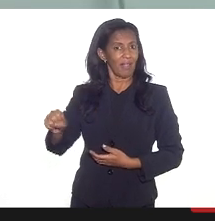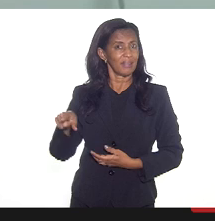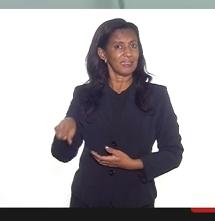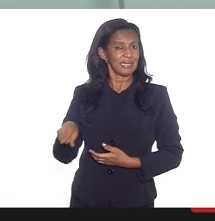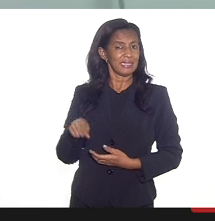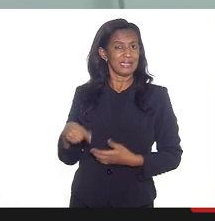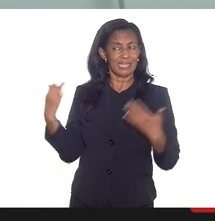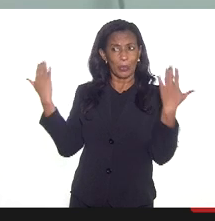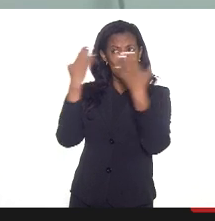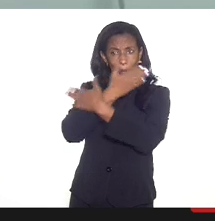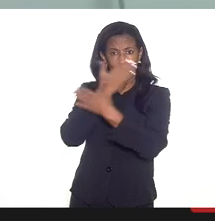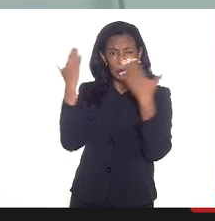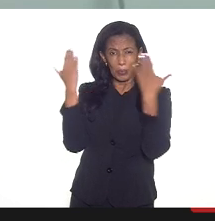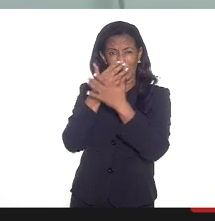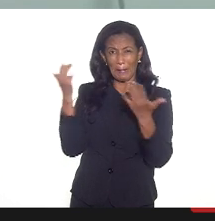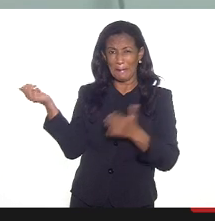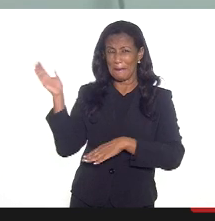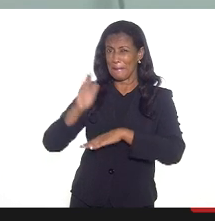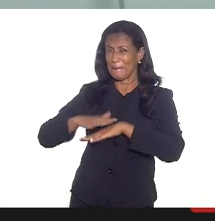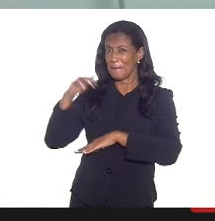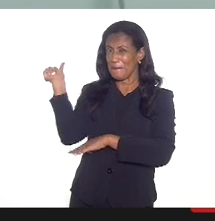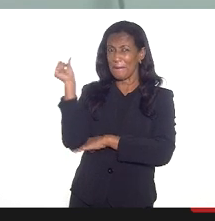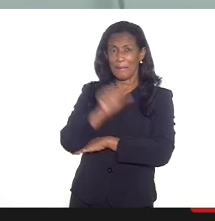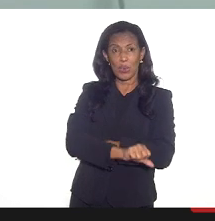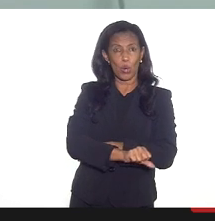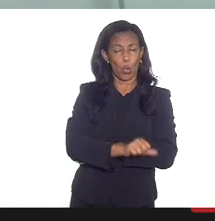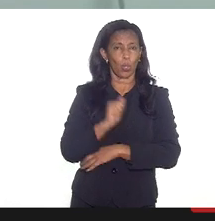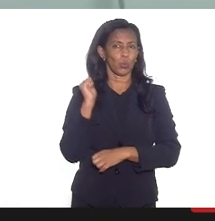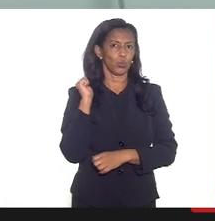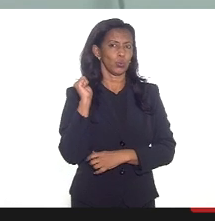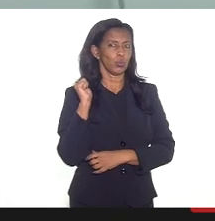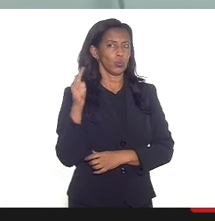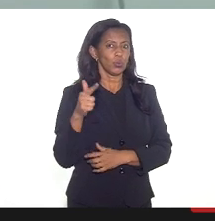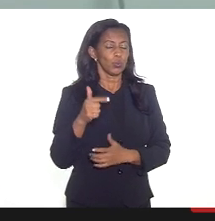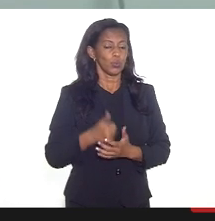de invisibilidade muito pior e muito mais